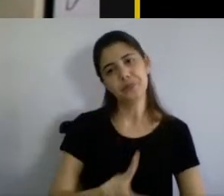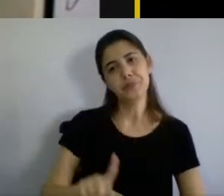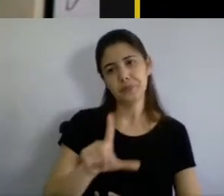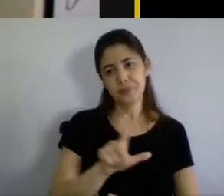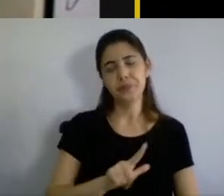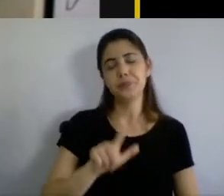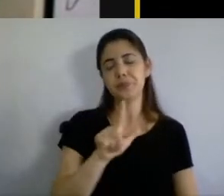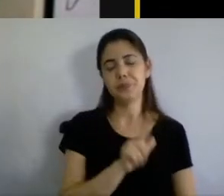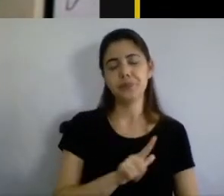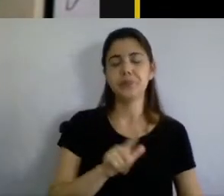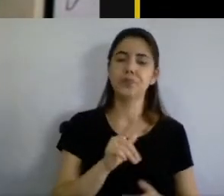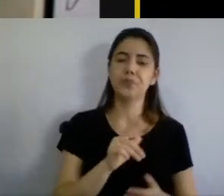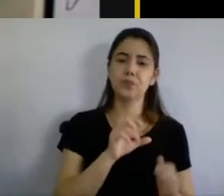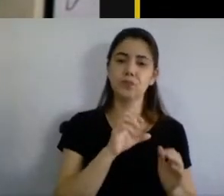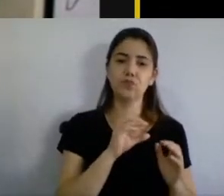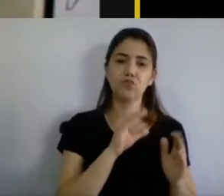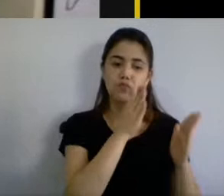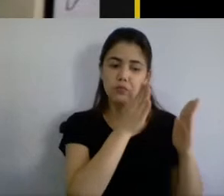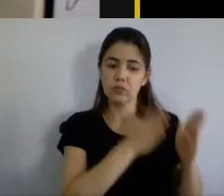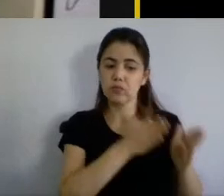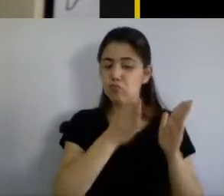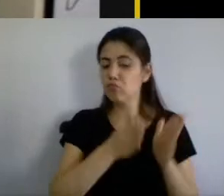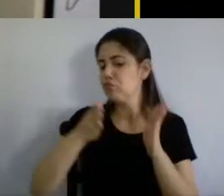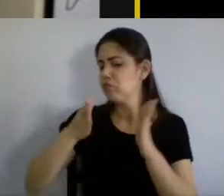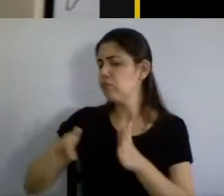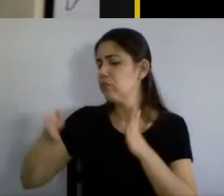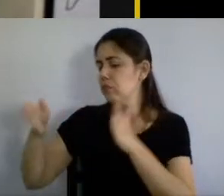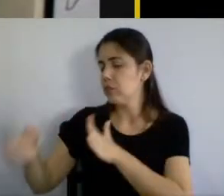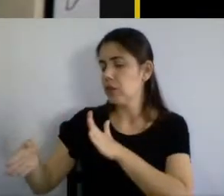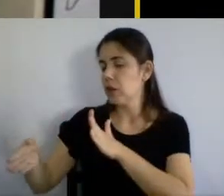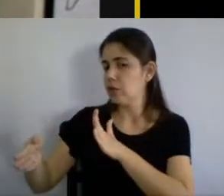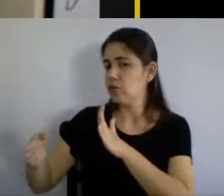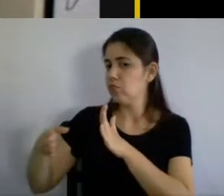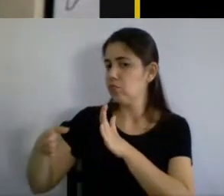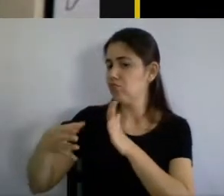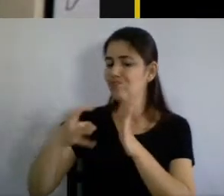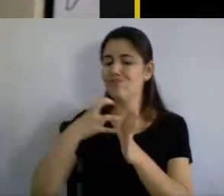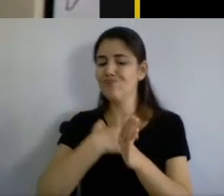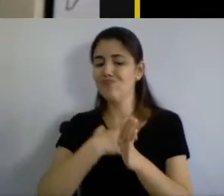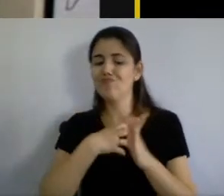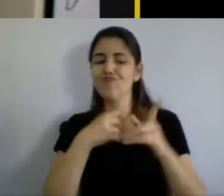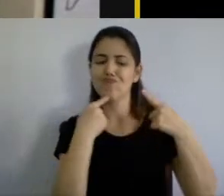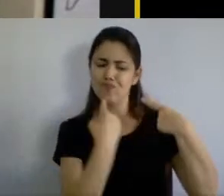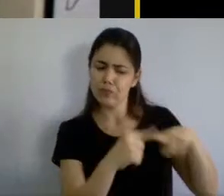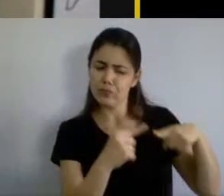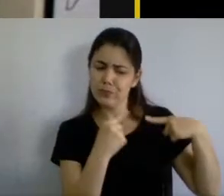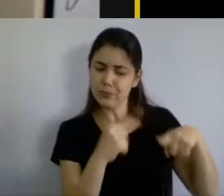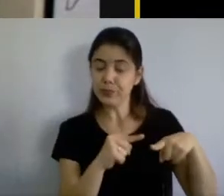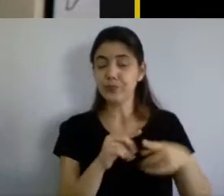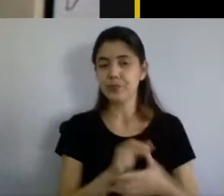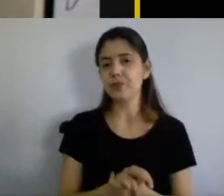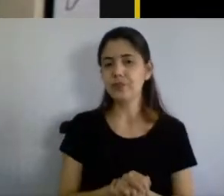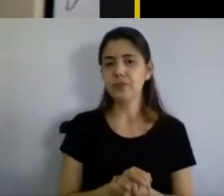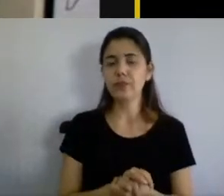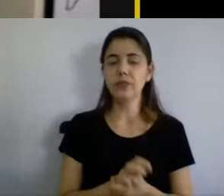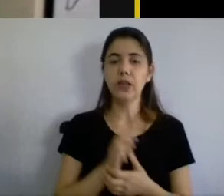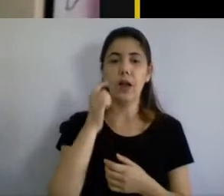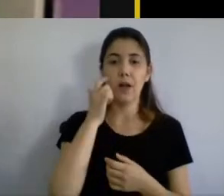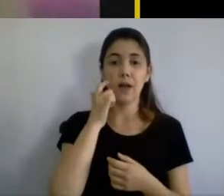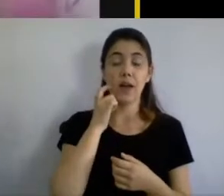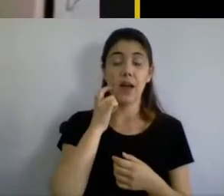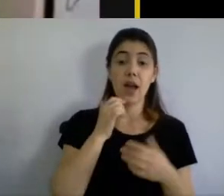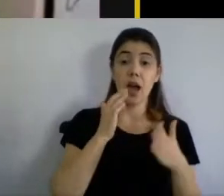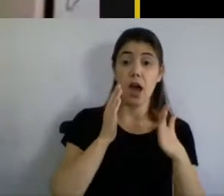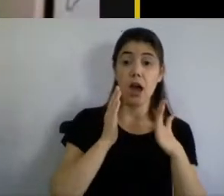que sistematiza de maneira crítica, porque ele evidencia a contradição, né? Tem esse discurso dominante, mas também um